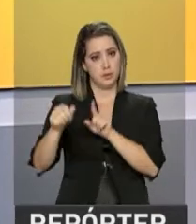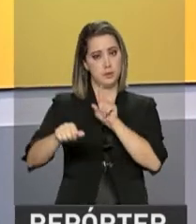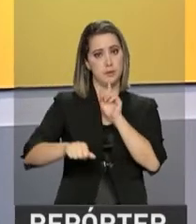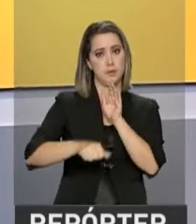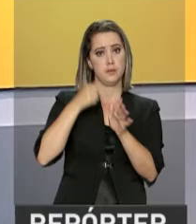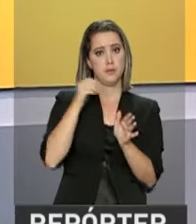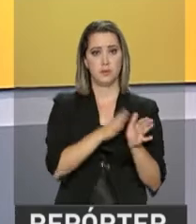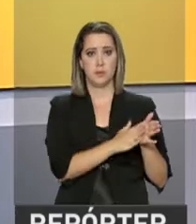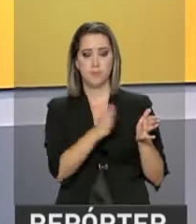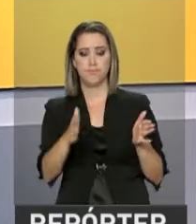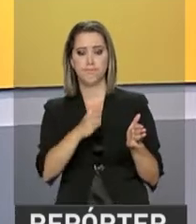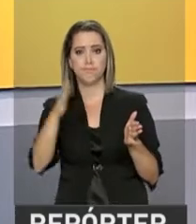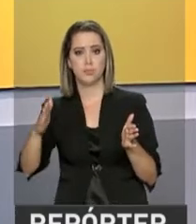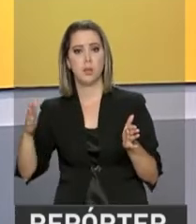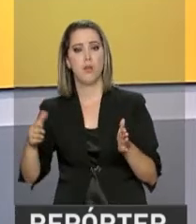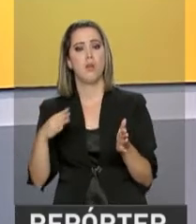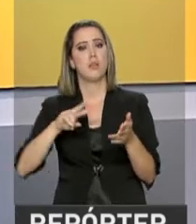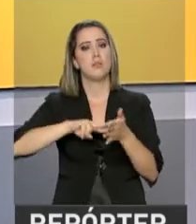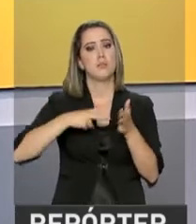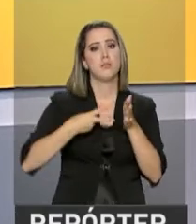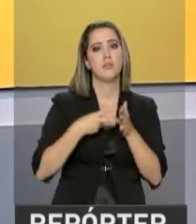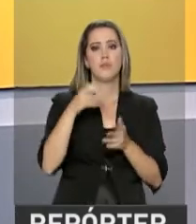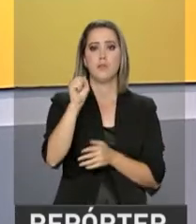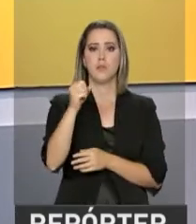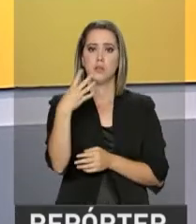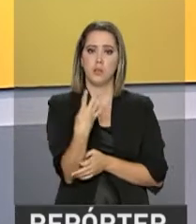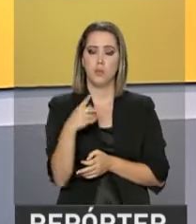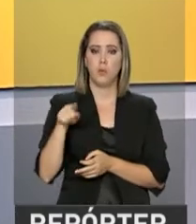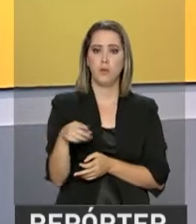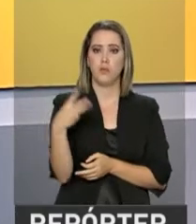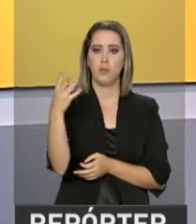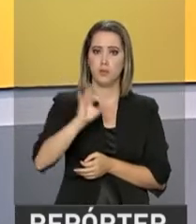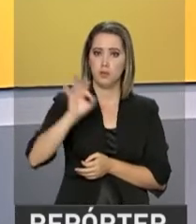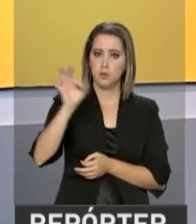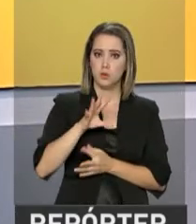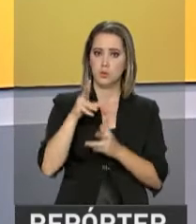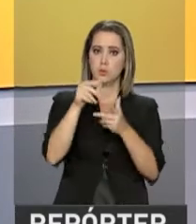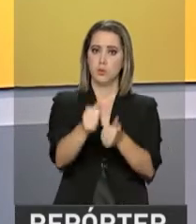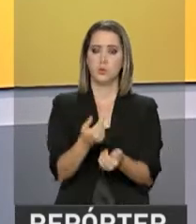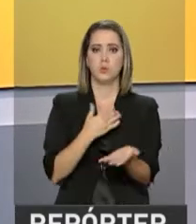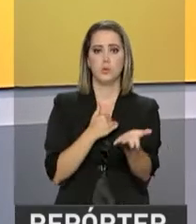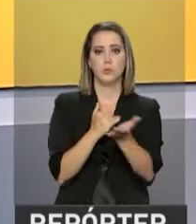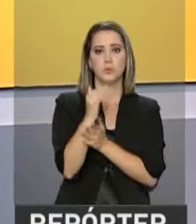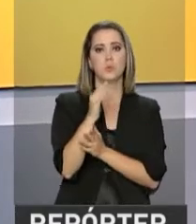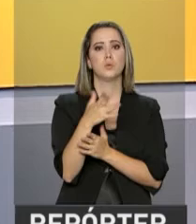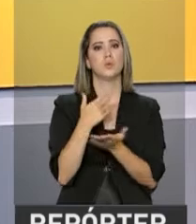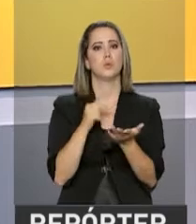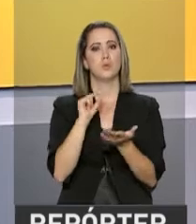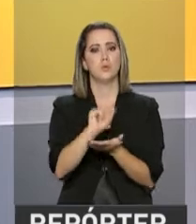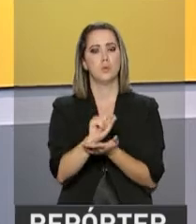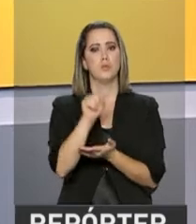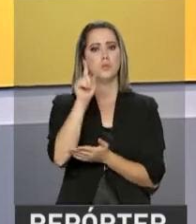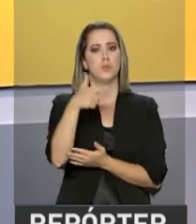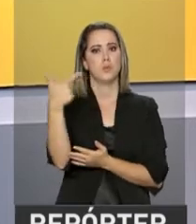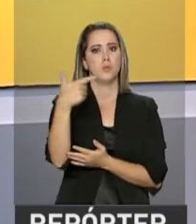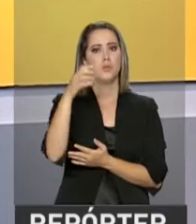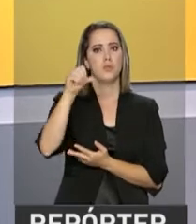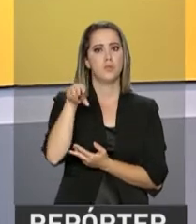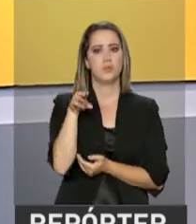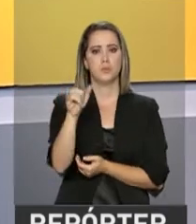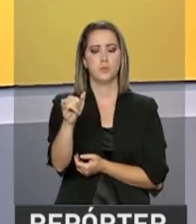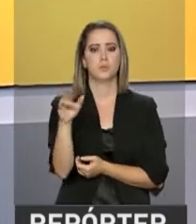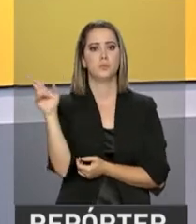primeiras fases equivale a 84,3% do total inicialmente previsto, que é de 29